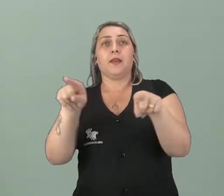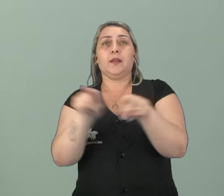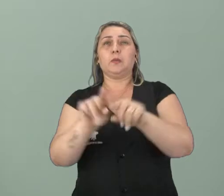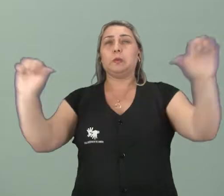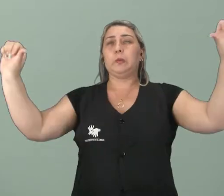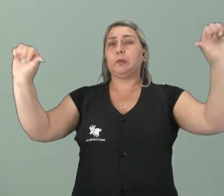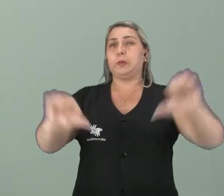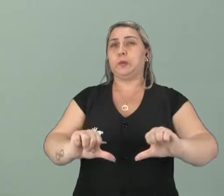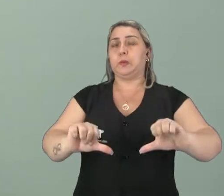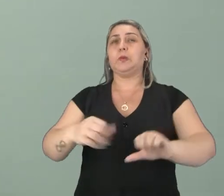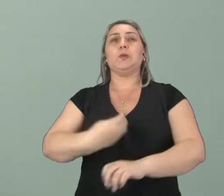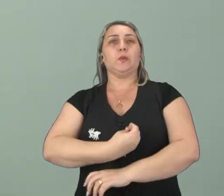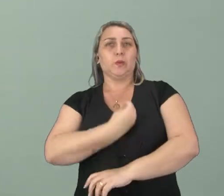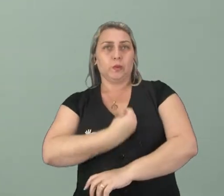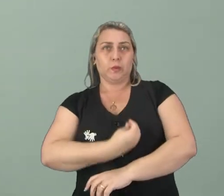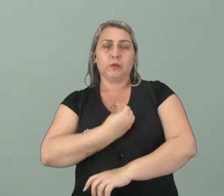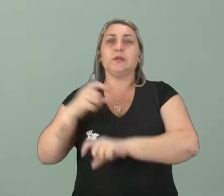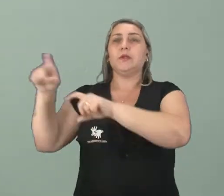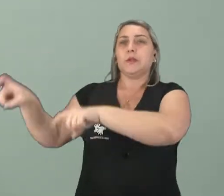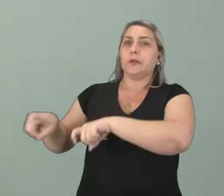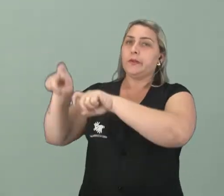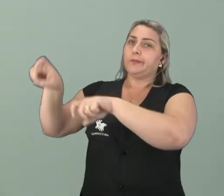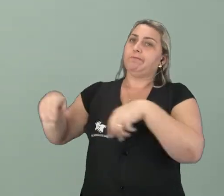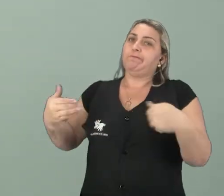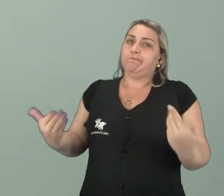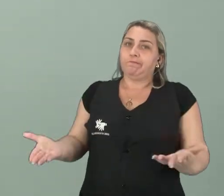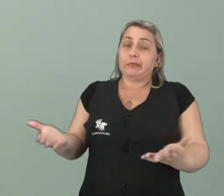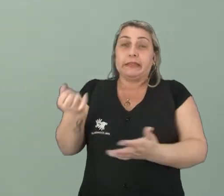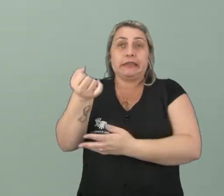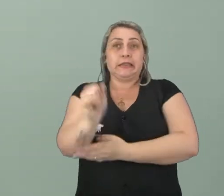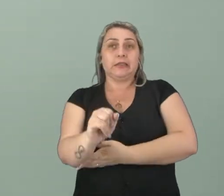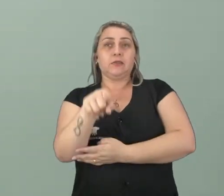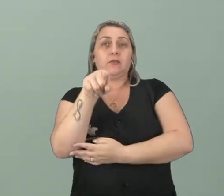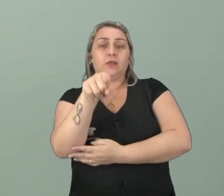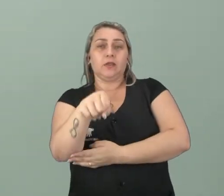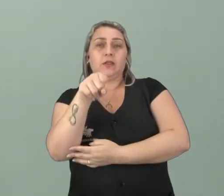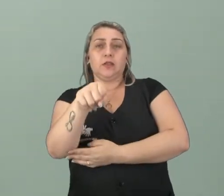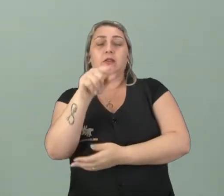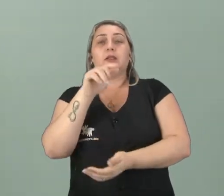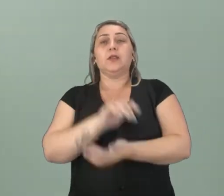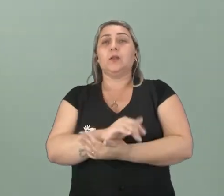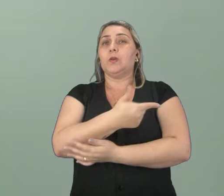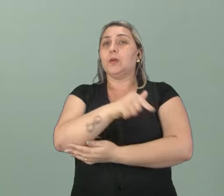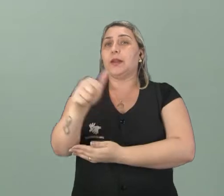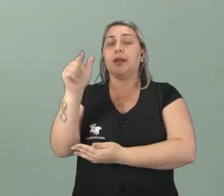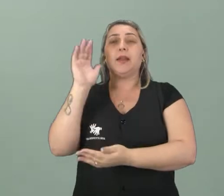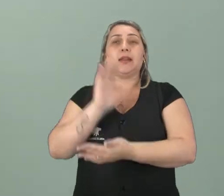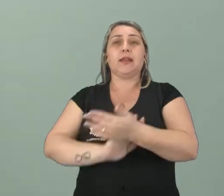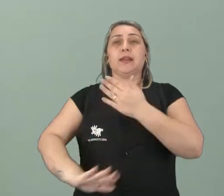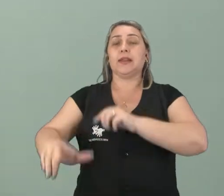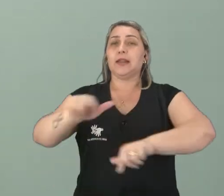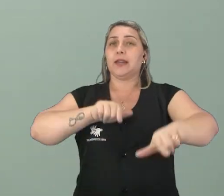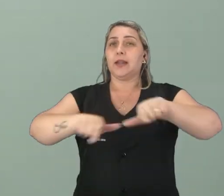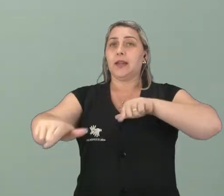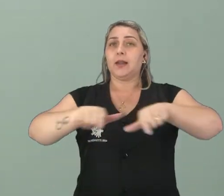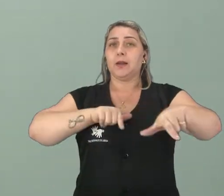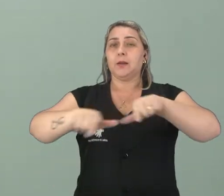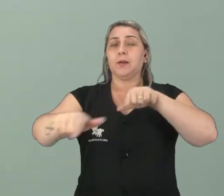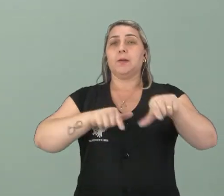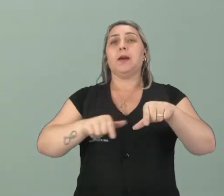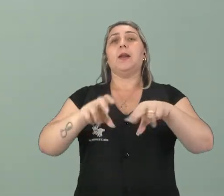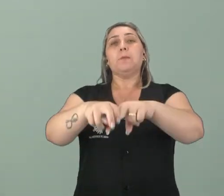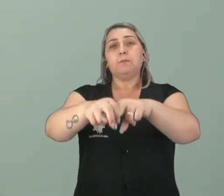as péssimas condições de vida no campo. Ora, se você passa a não ter mais trabalho